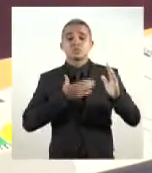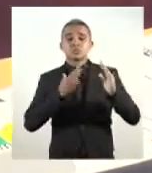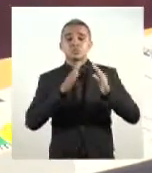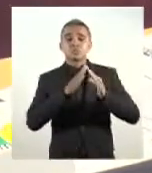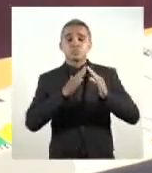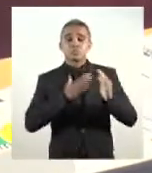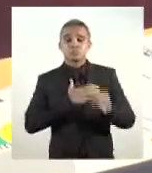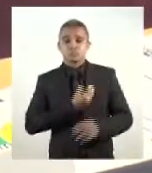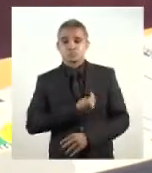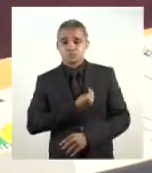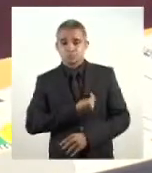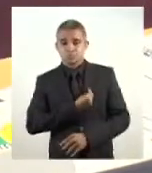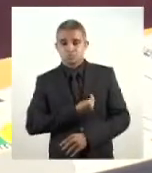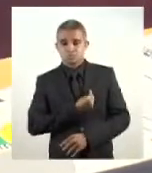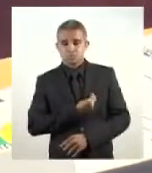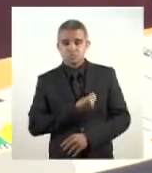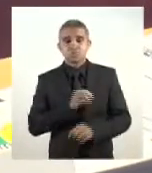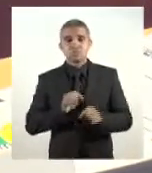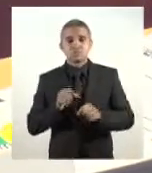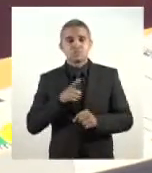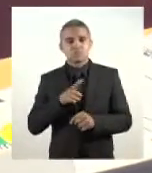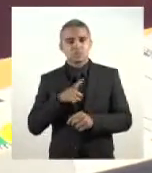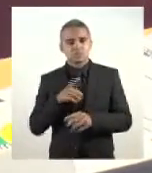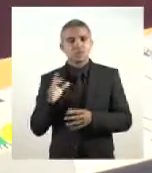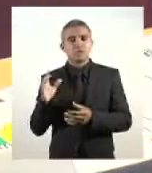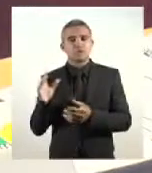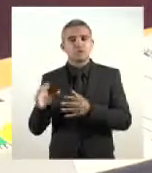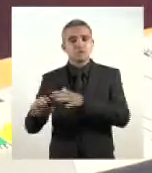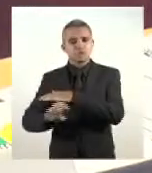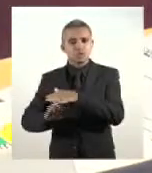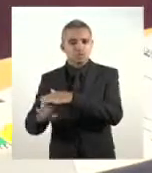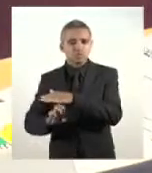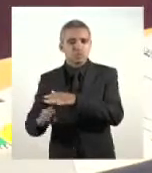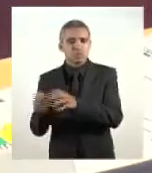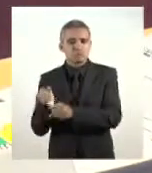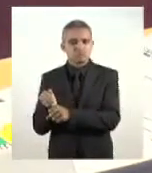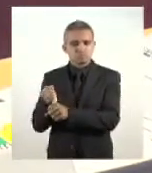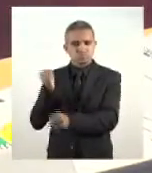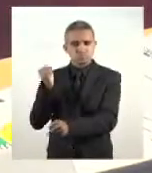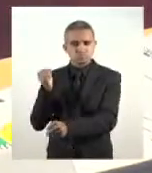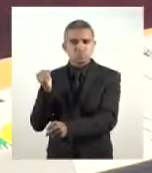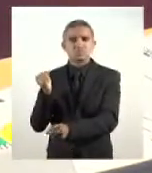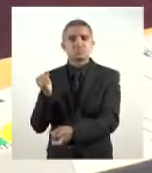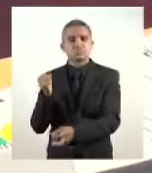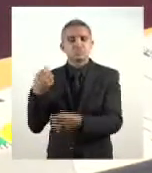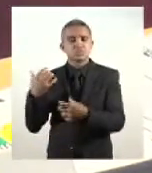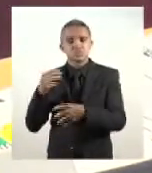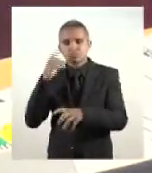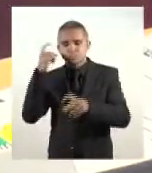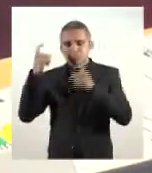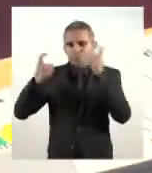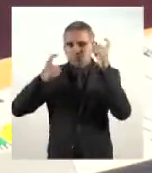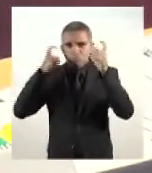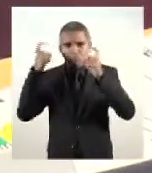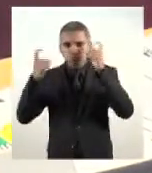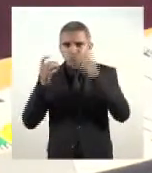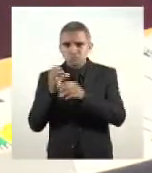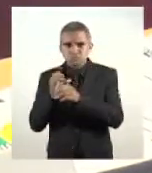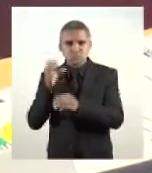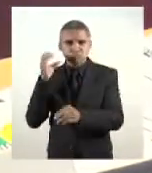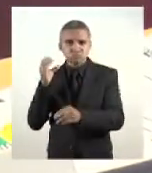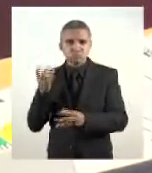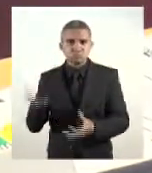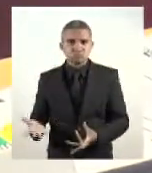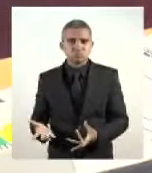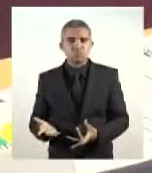deixado grandes construtoras aqui numa situação tão desesperadora que, veja bem, tem que apelar para